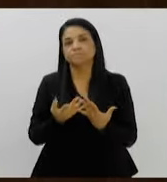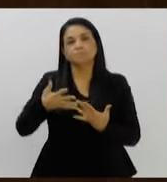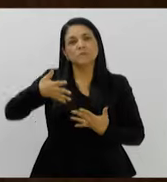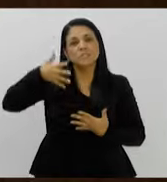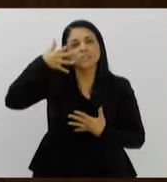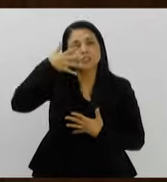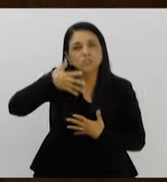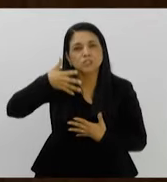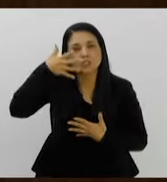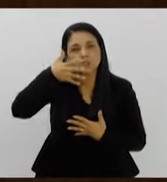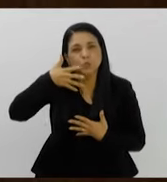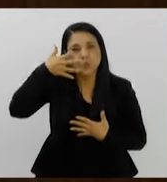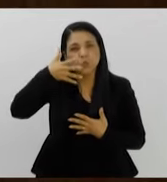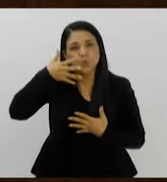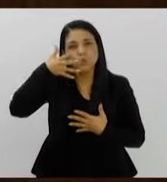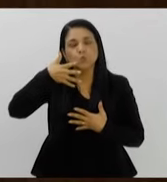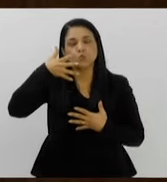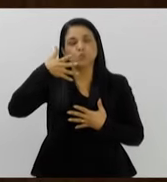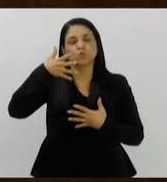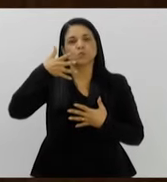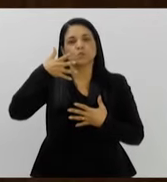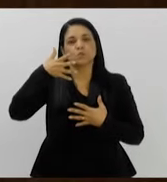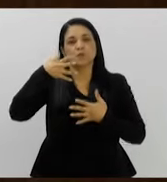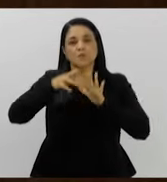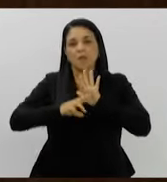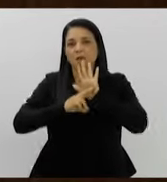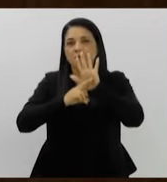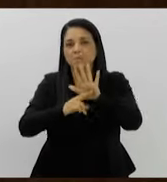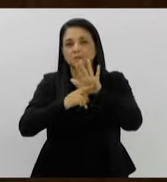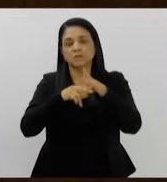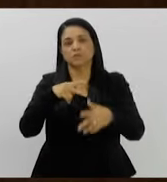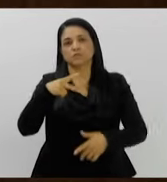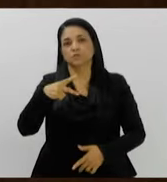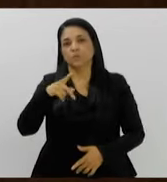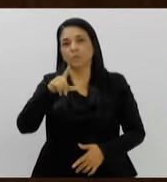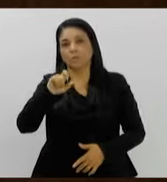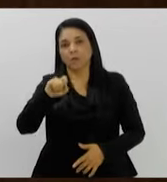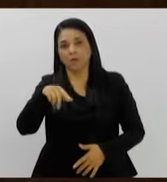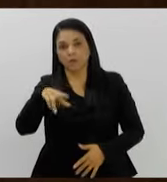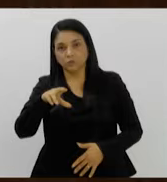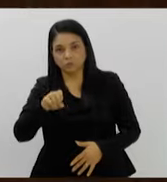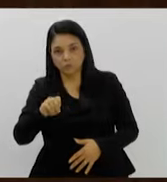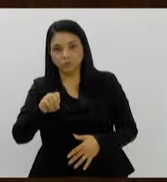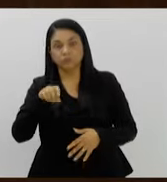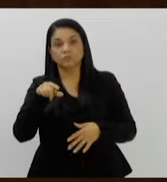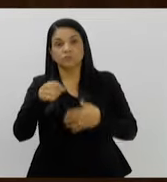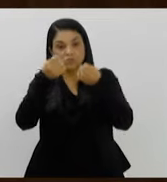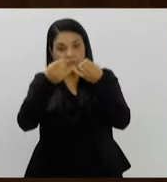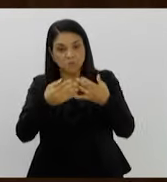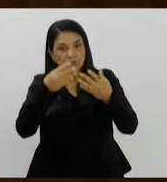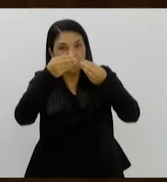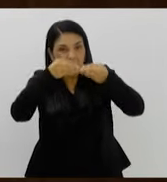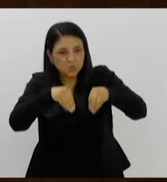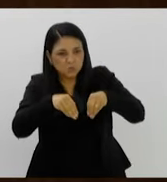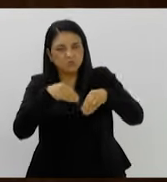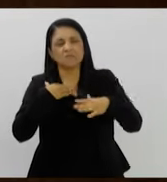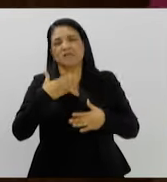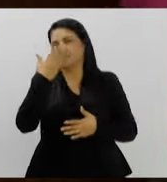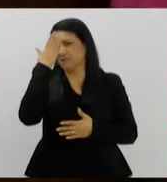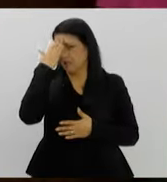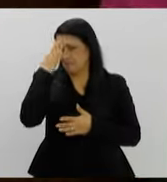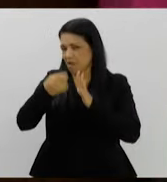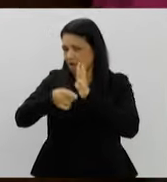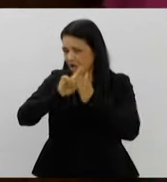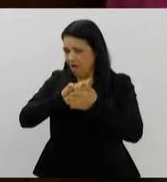eles eles quando digo os planos disseram estamos no preju e nós sabíamos que a verdade não era essa e o que